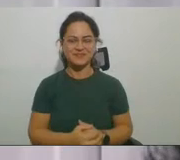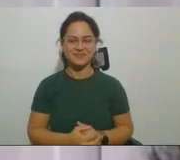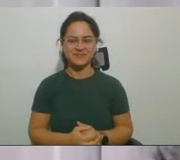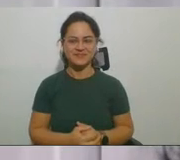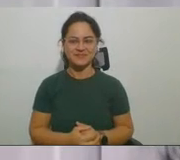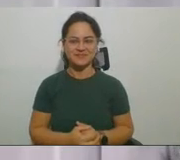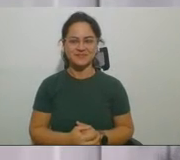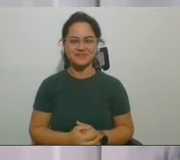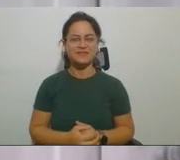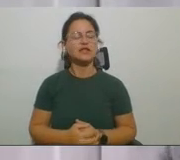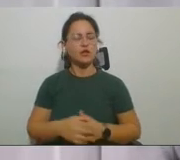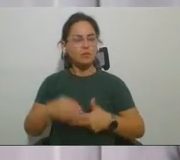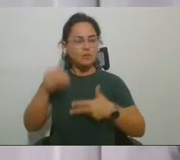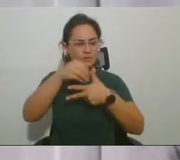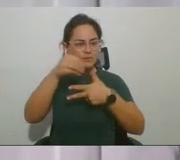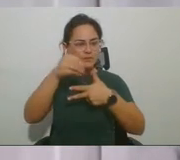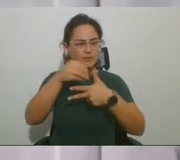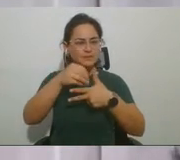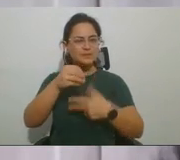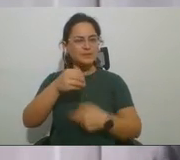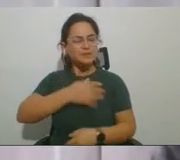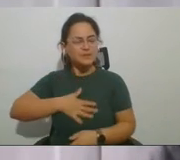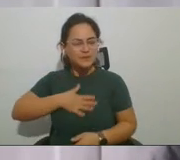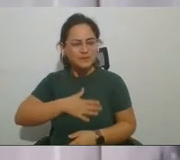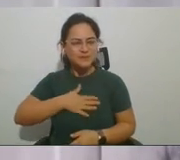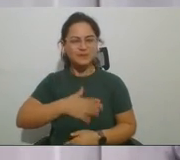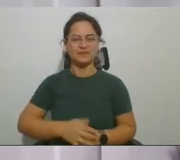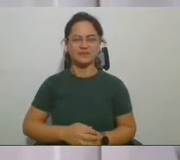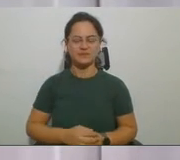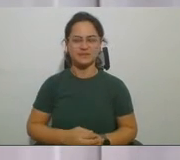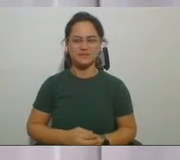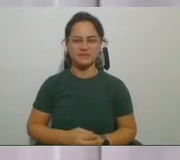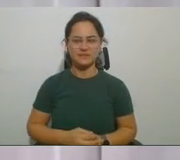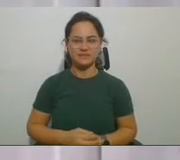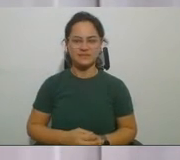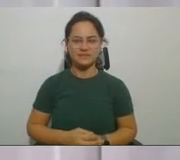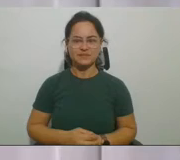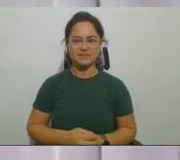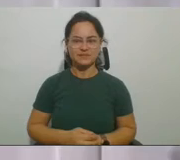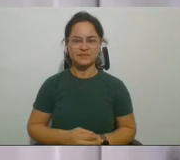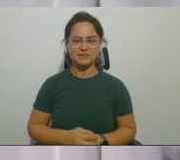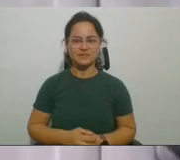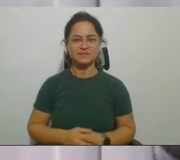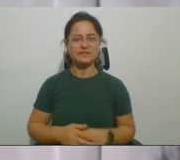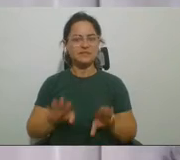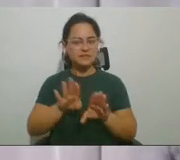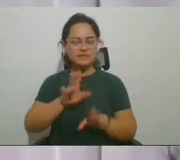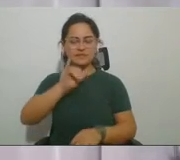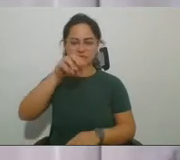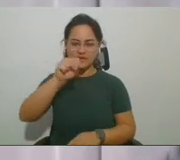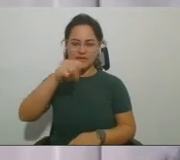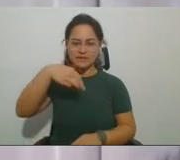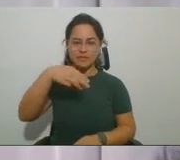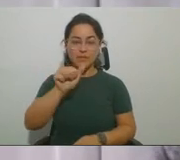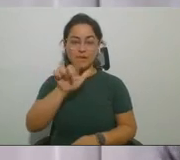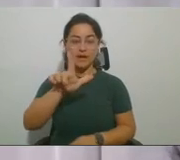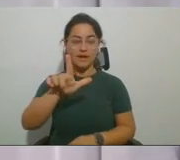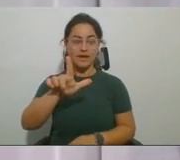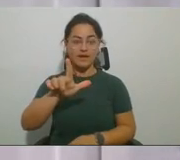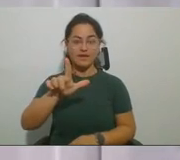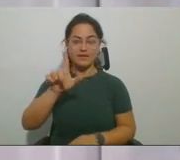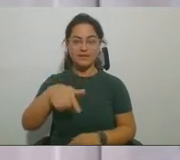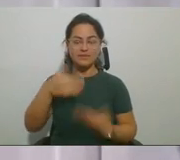querida universidad que es parte de a ti, Ismael, especialmente a todas, a todos. Esa